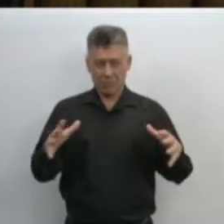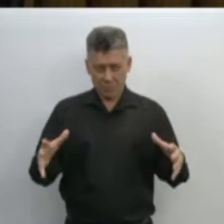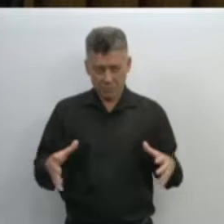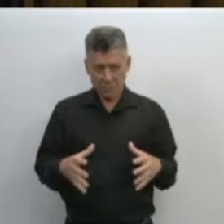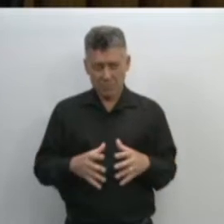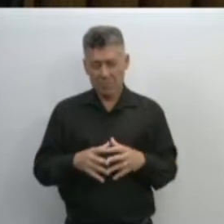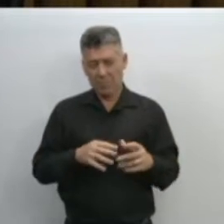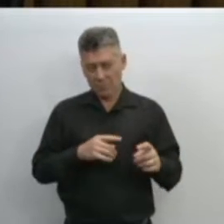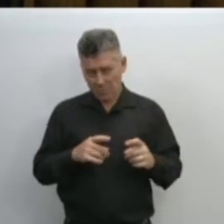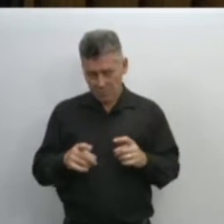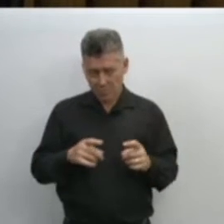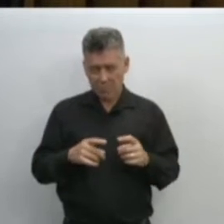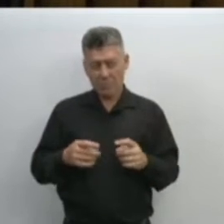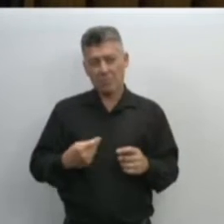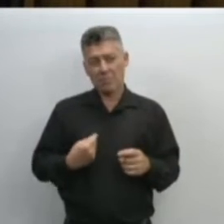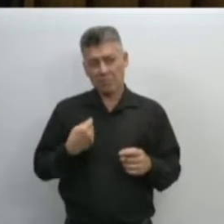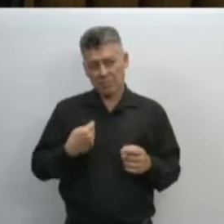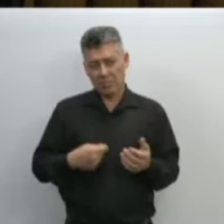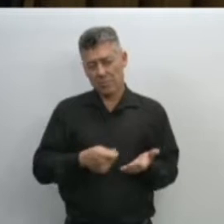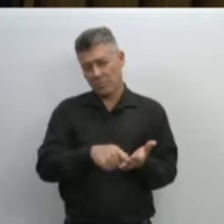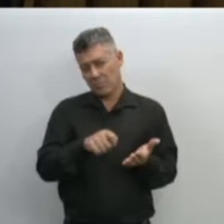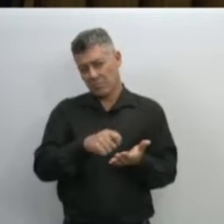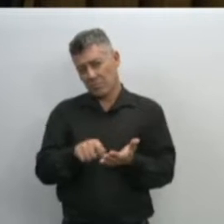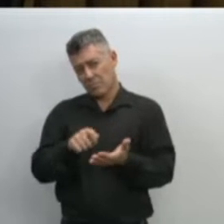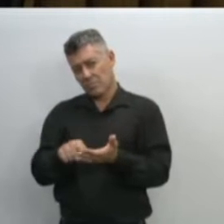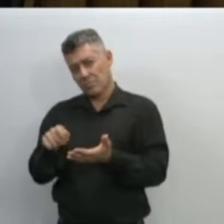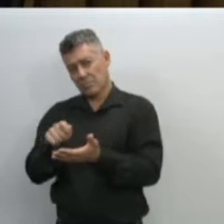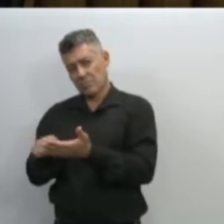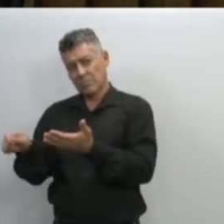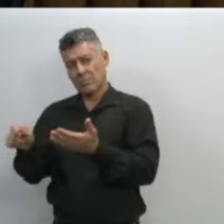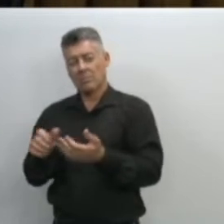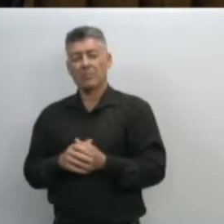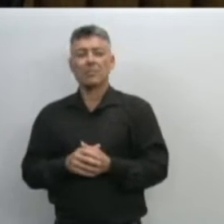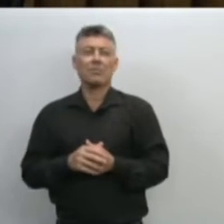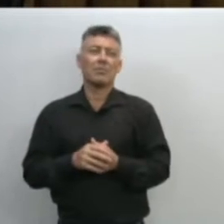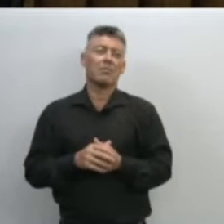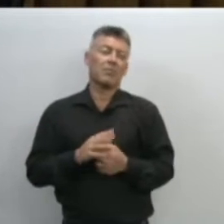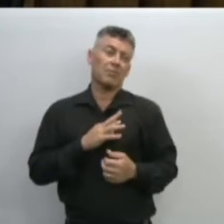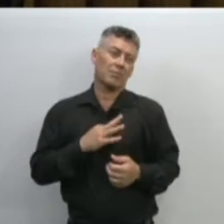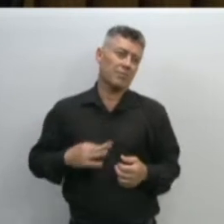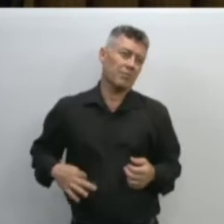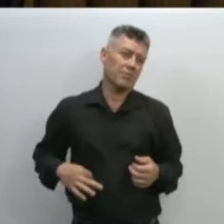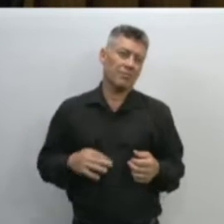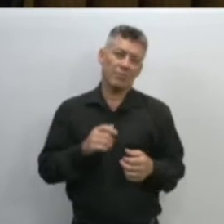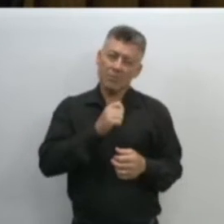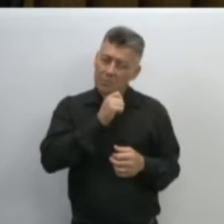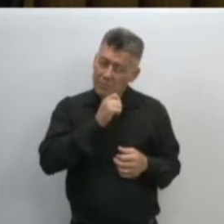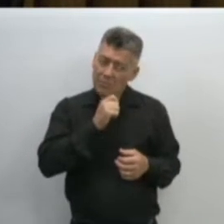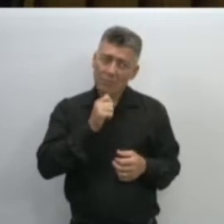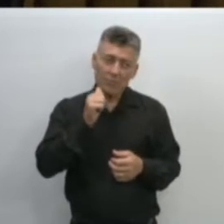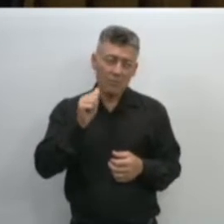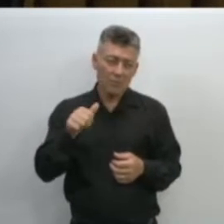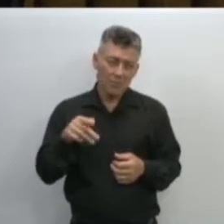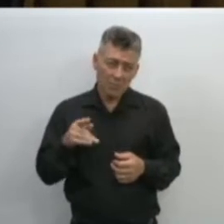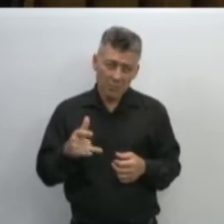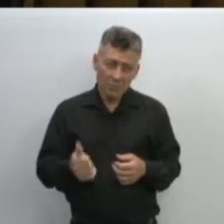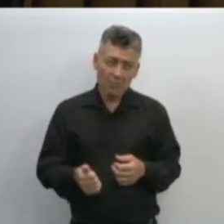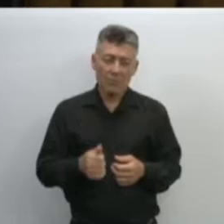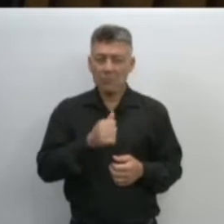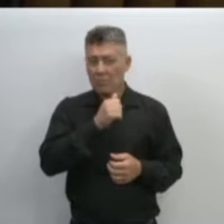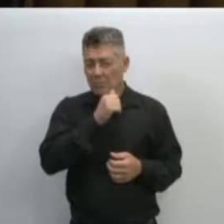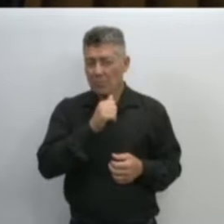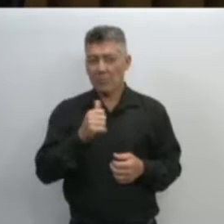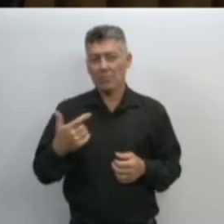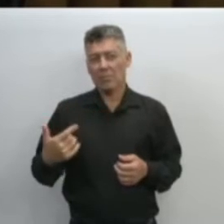Câmara Municipal de Natal. Comparecer à sessão e assinar o livro de presença os senhores vereadores Aldo Clemente, Ana Paula, Anderson Lopes,